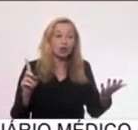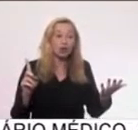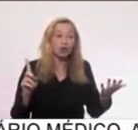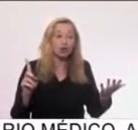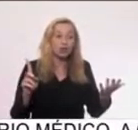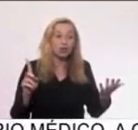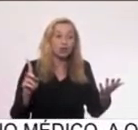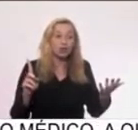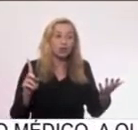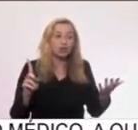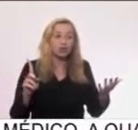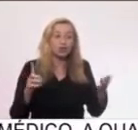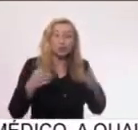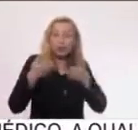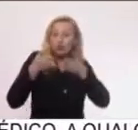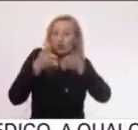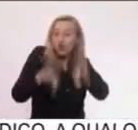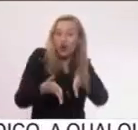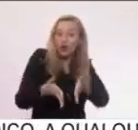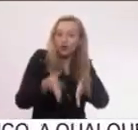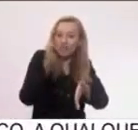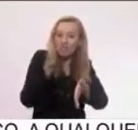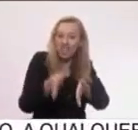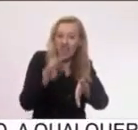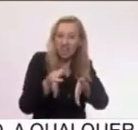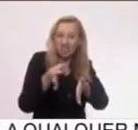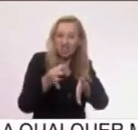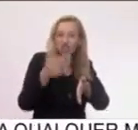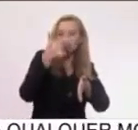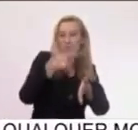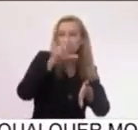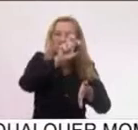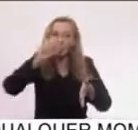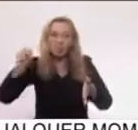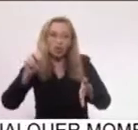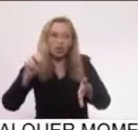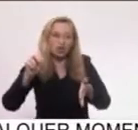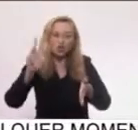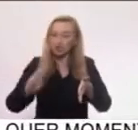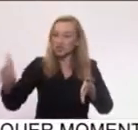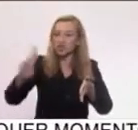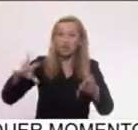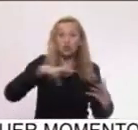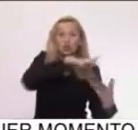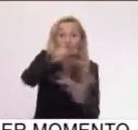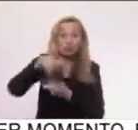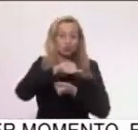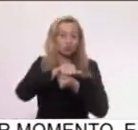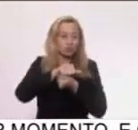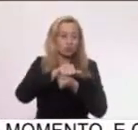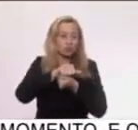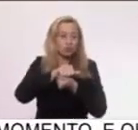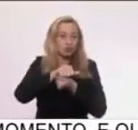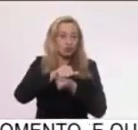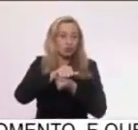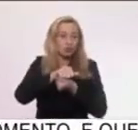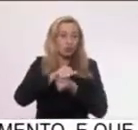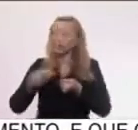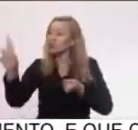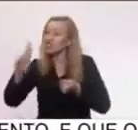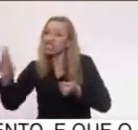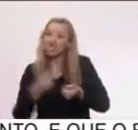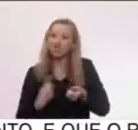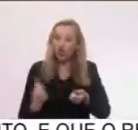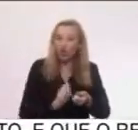não se pontuam, nem mesmo entre as 250 universidades no mundo. Universidades